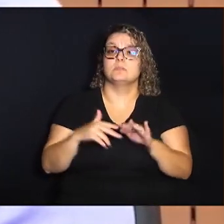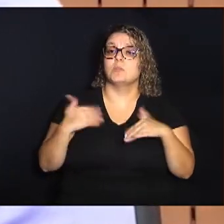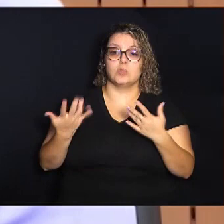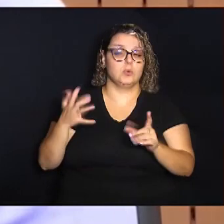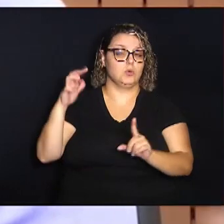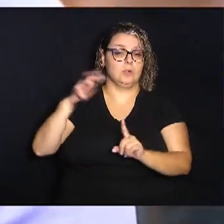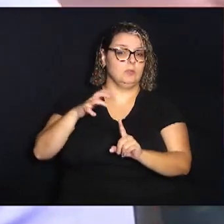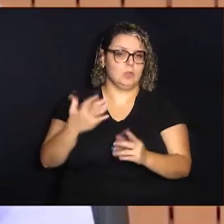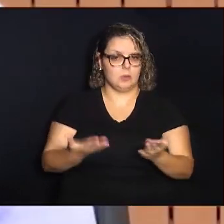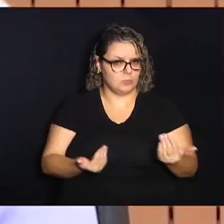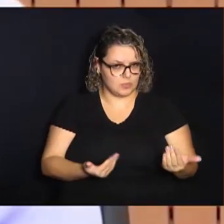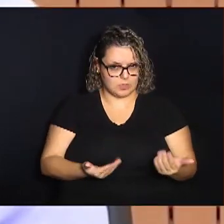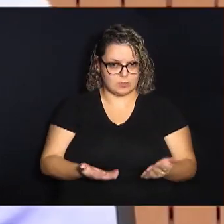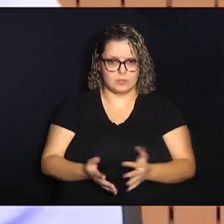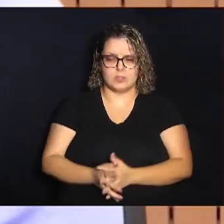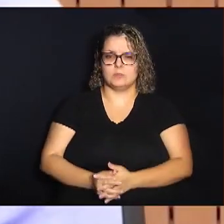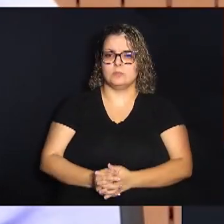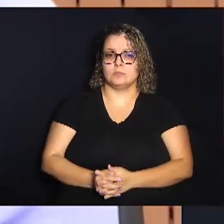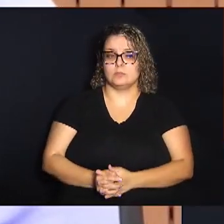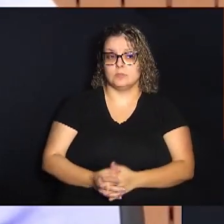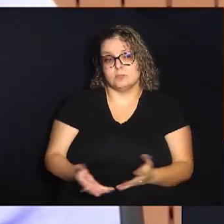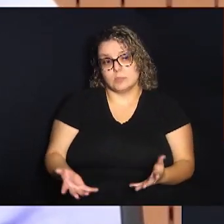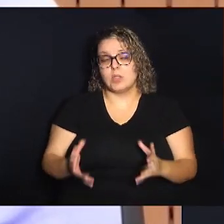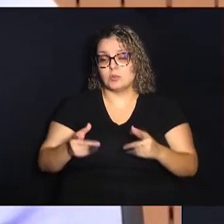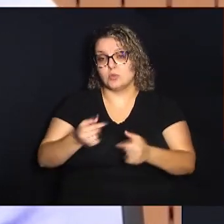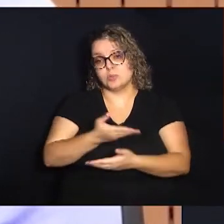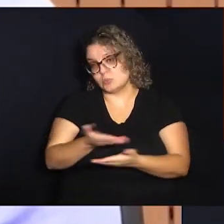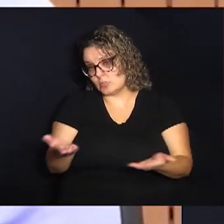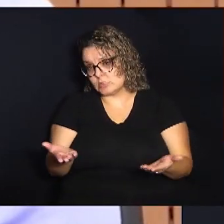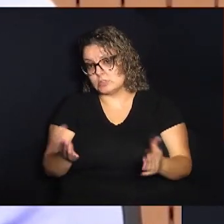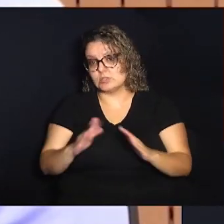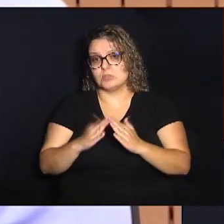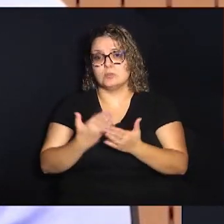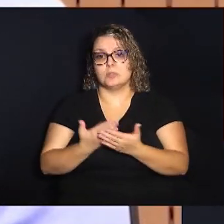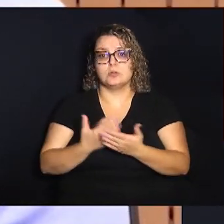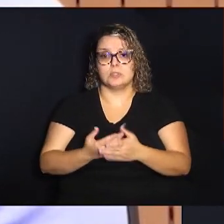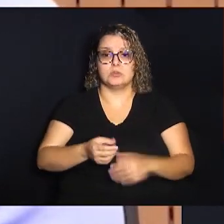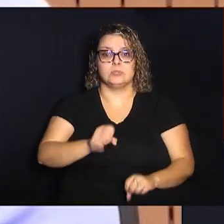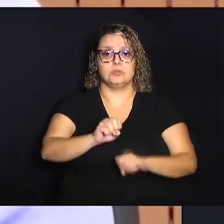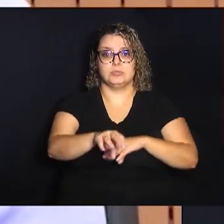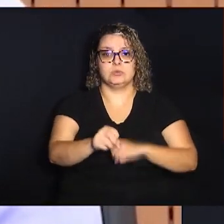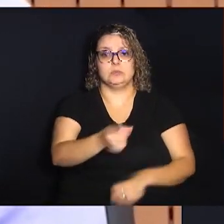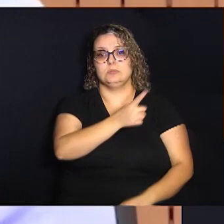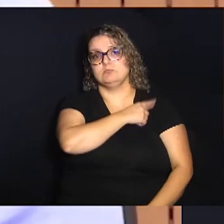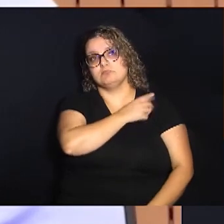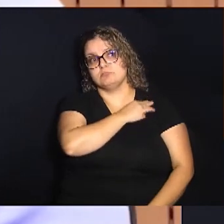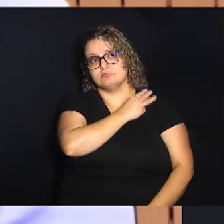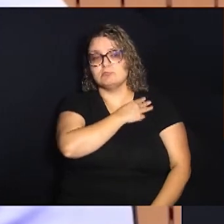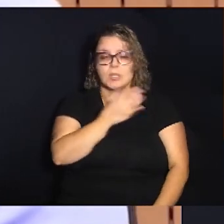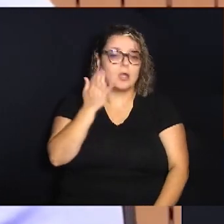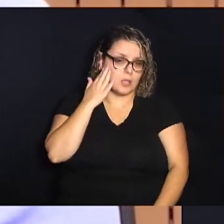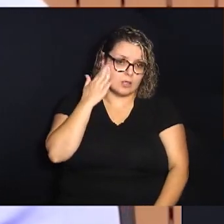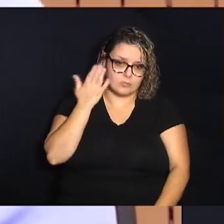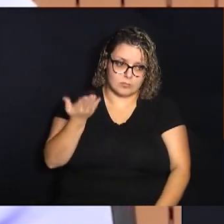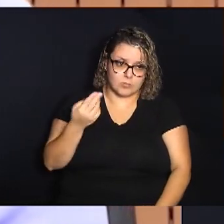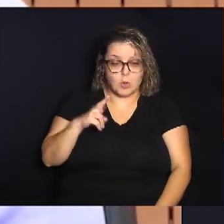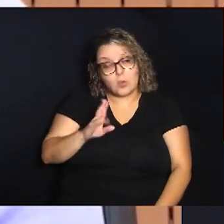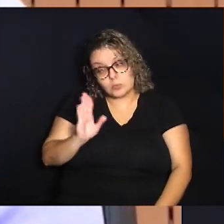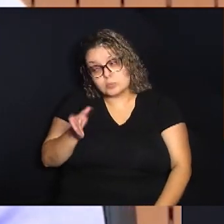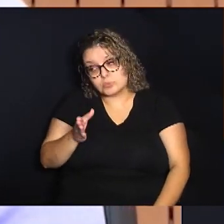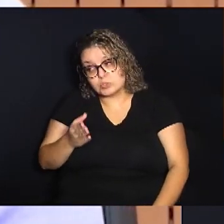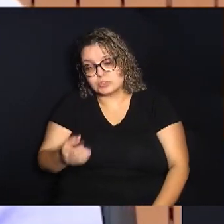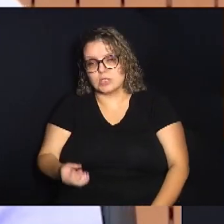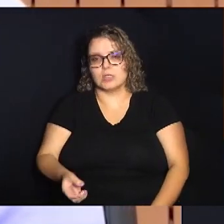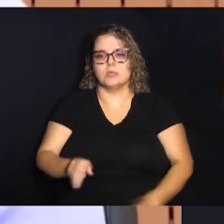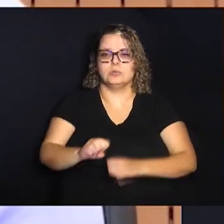impacto para a juventude brasileira. Praticamente todos vocês que estudam numa escola de ensino médio sabem que, ou que já passaram por uma escola de